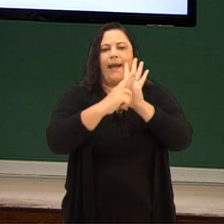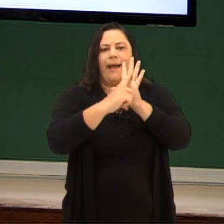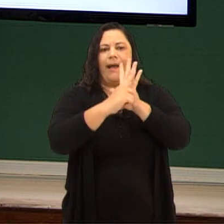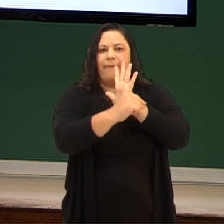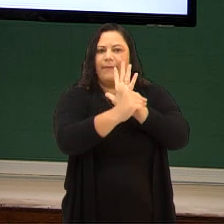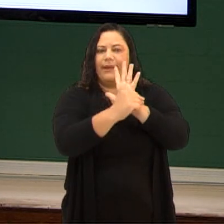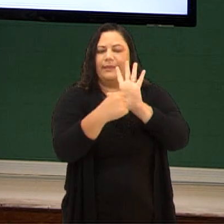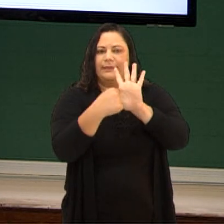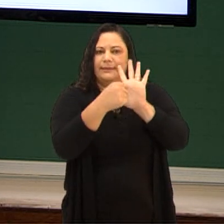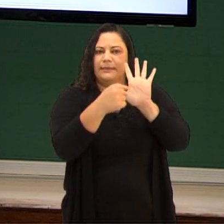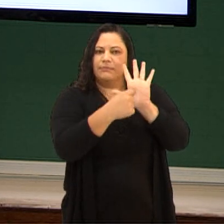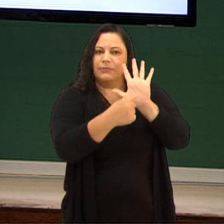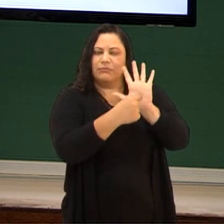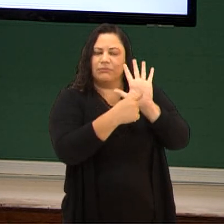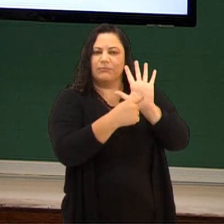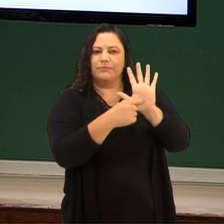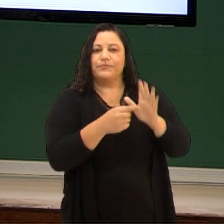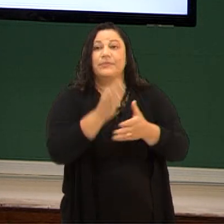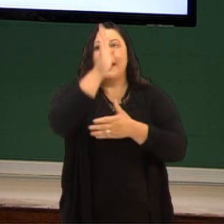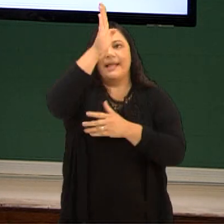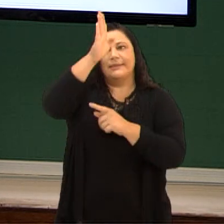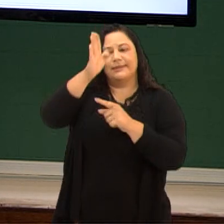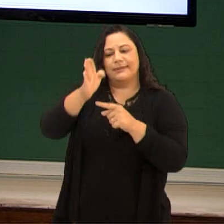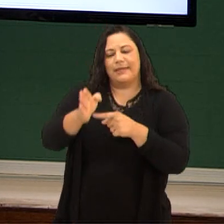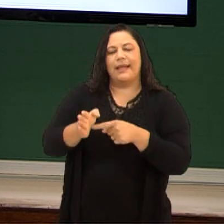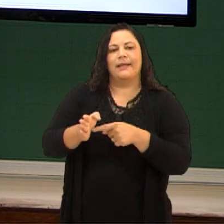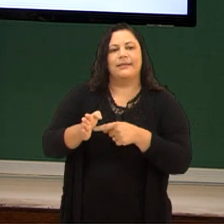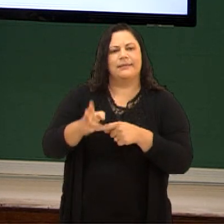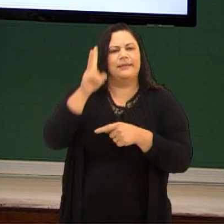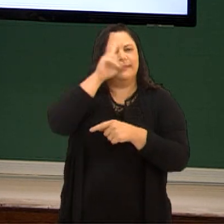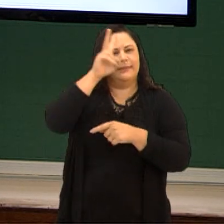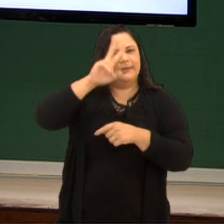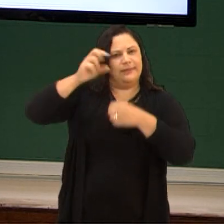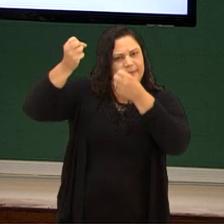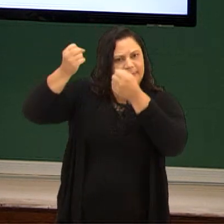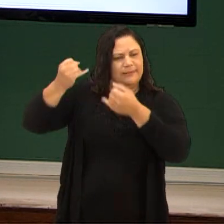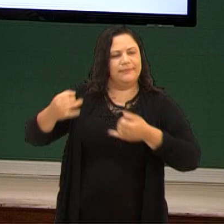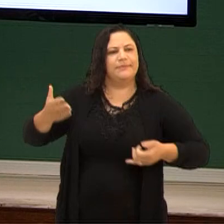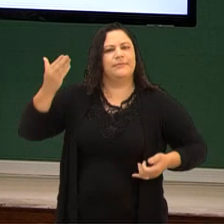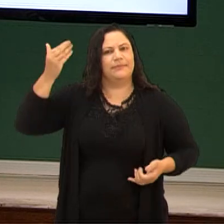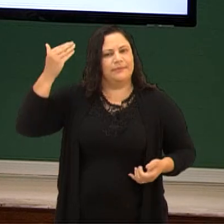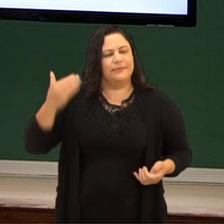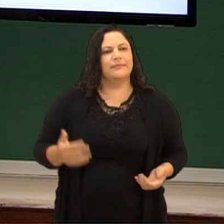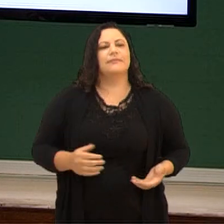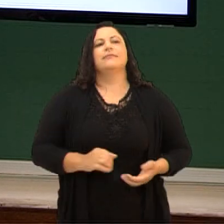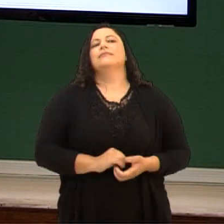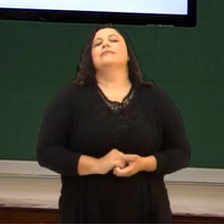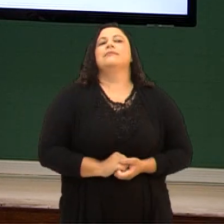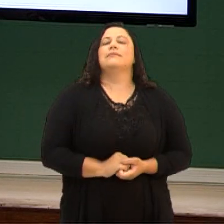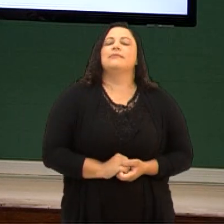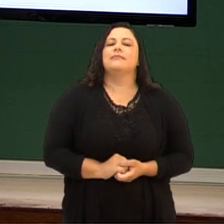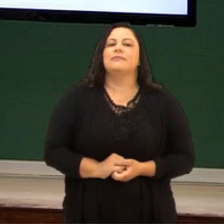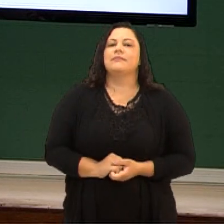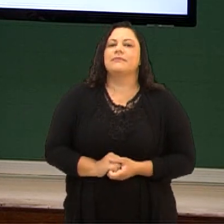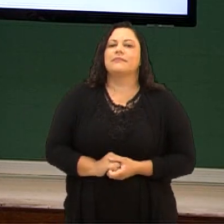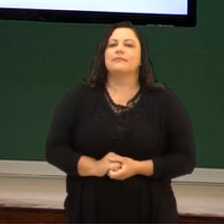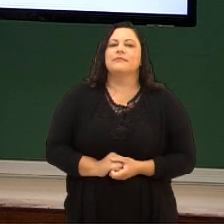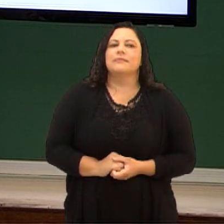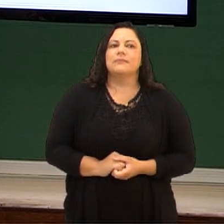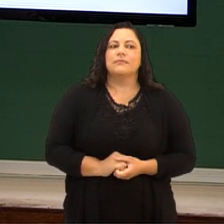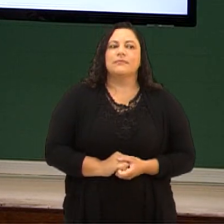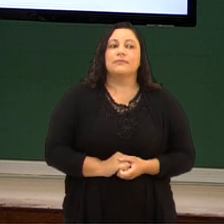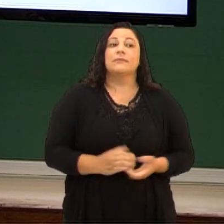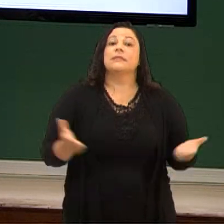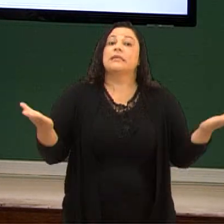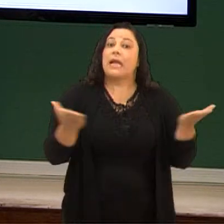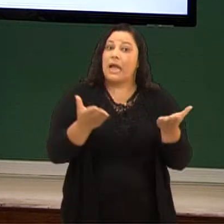das semi-retas e do meu vértice, saindo outros ângulos, certo? E agora